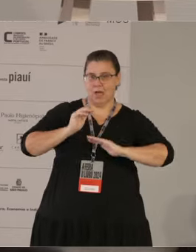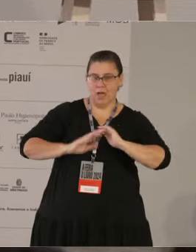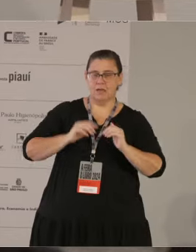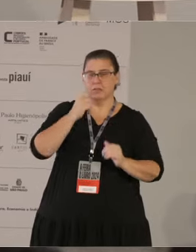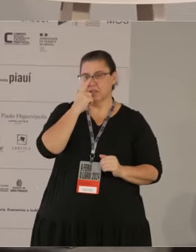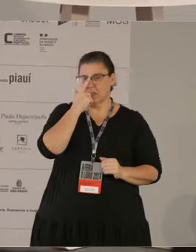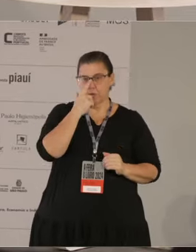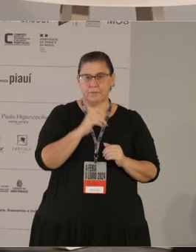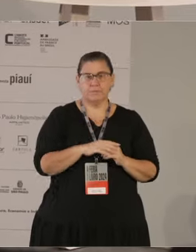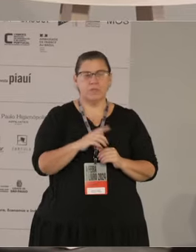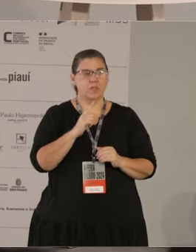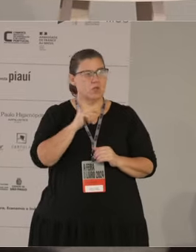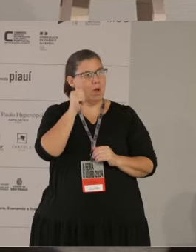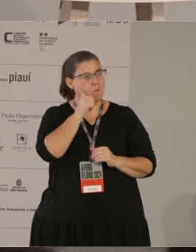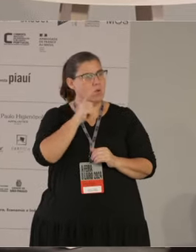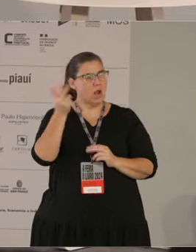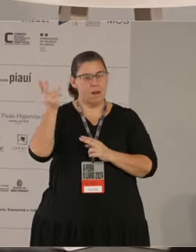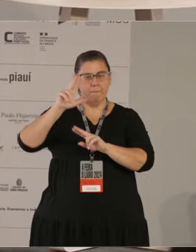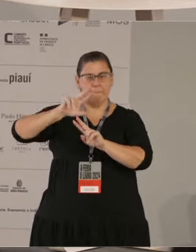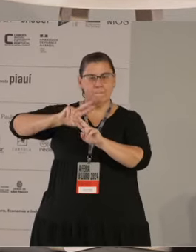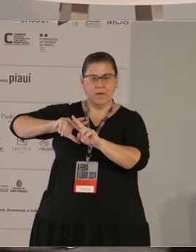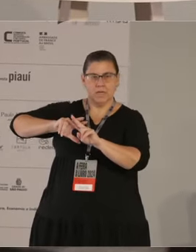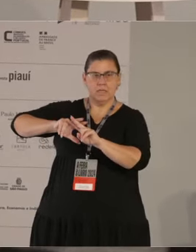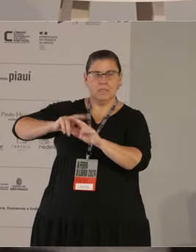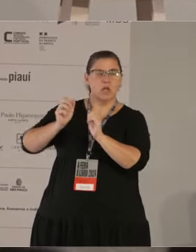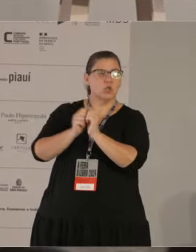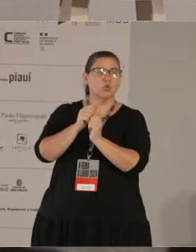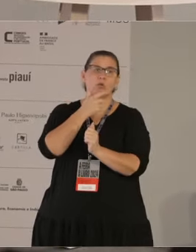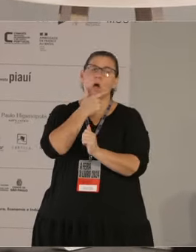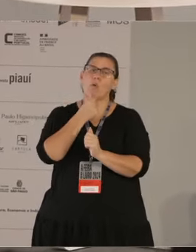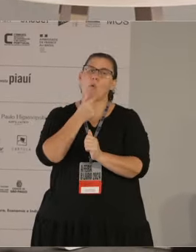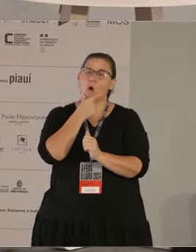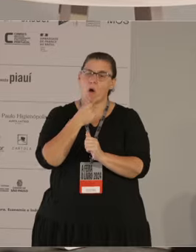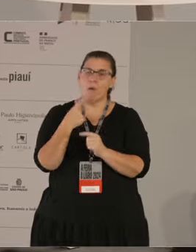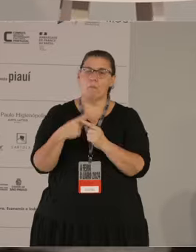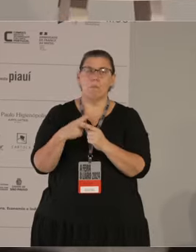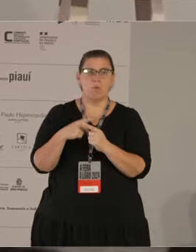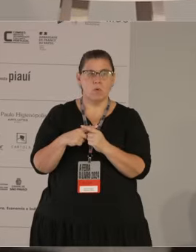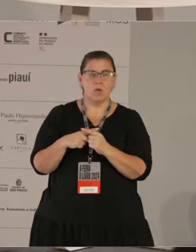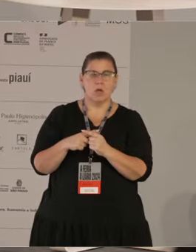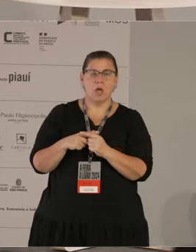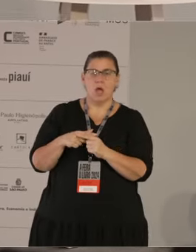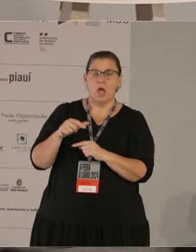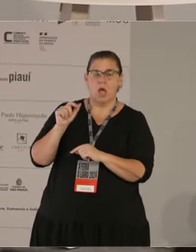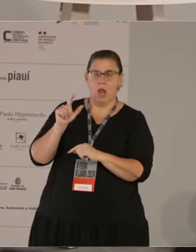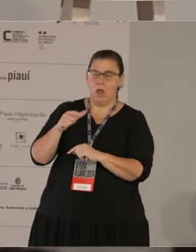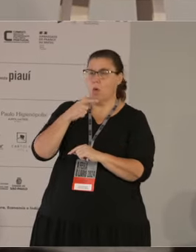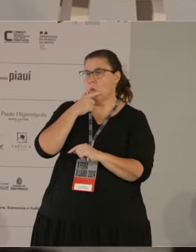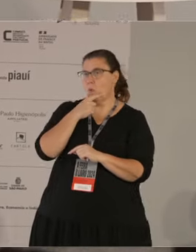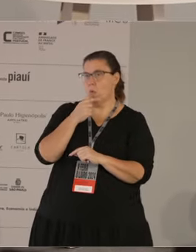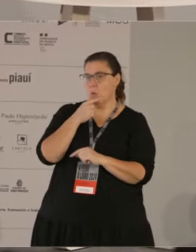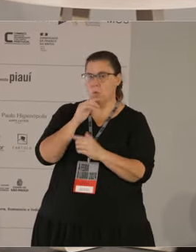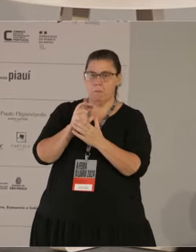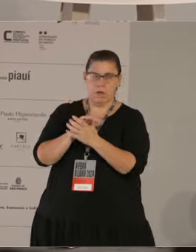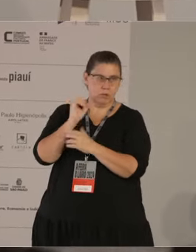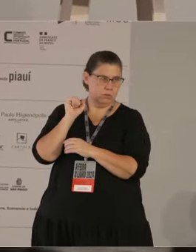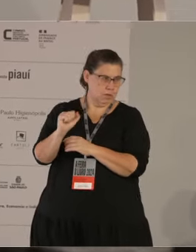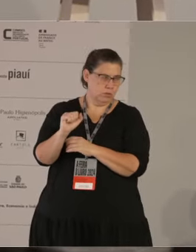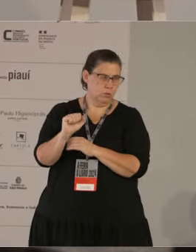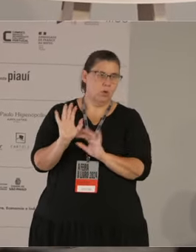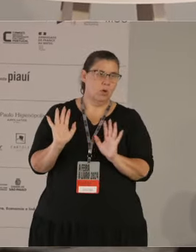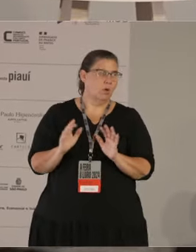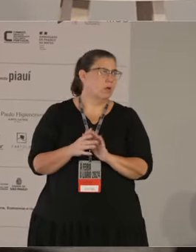uma moça presa numa cela com homens, porque ela tinha matado o marido. Bom, a história, a Niede tirou